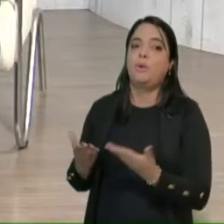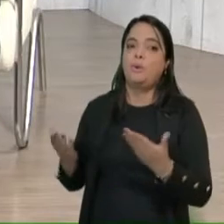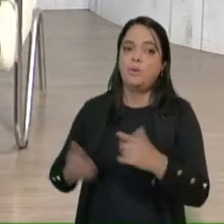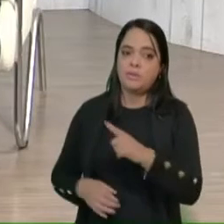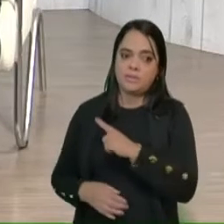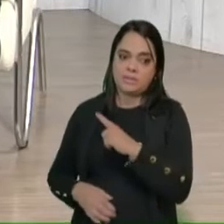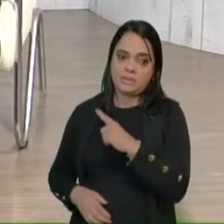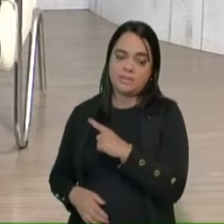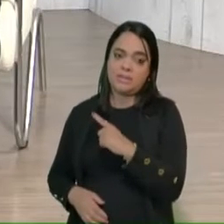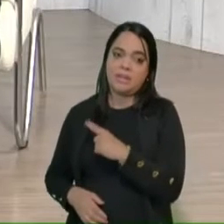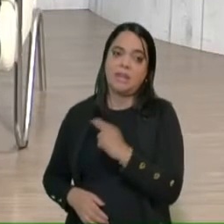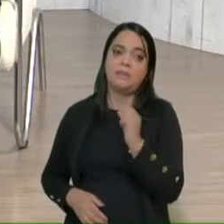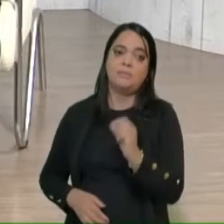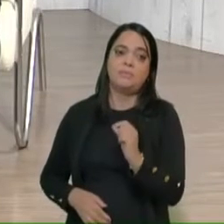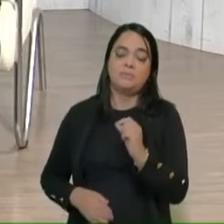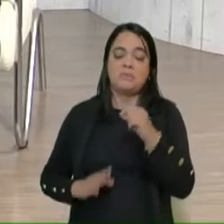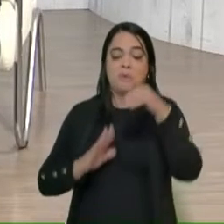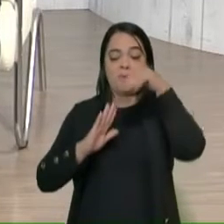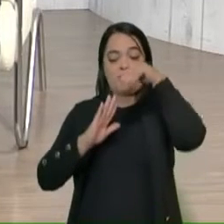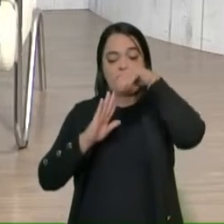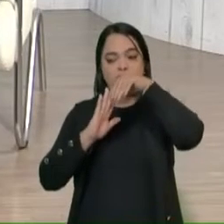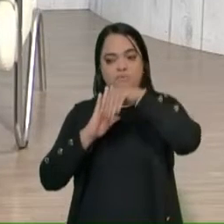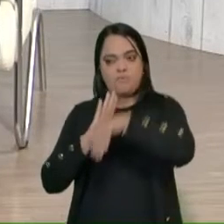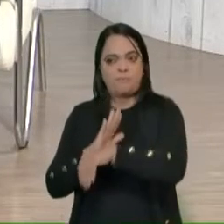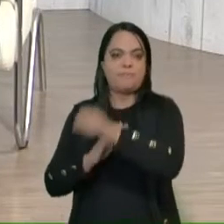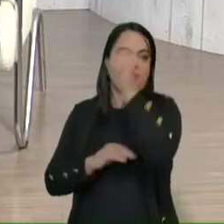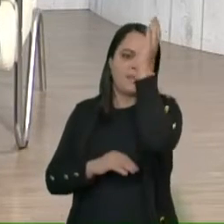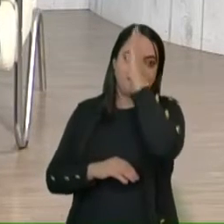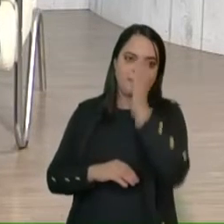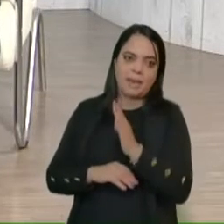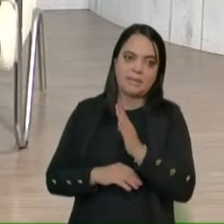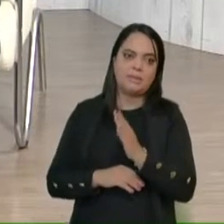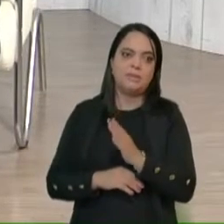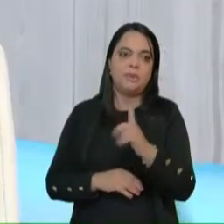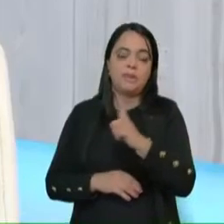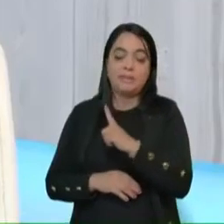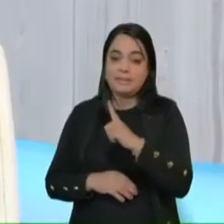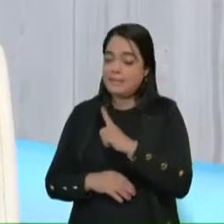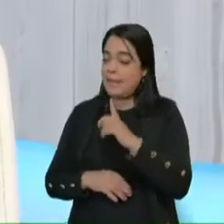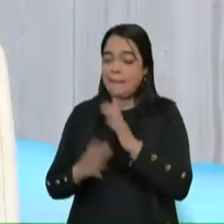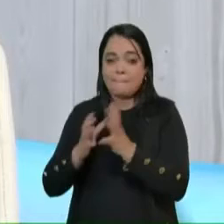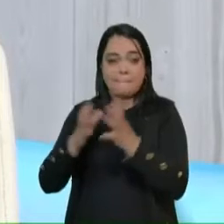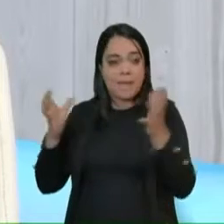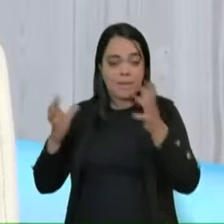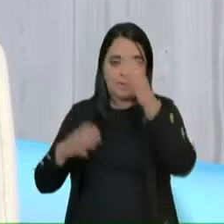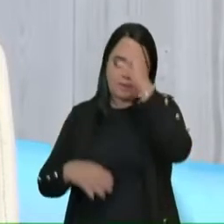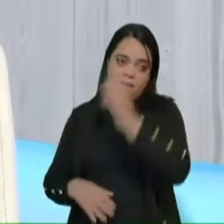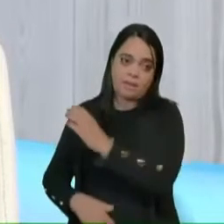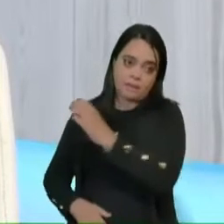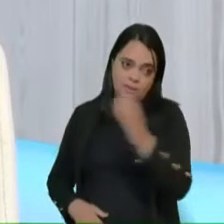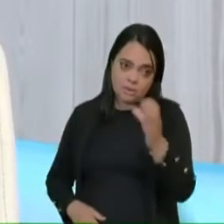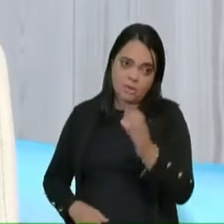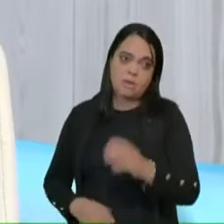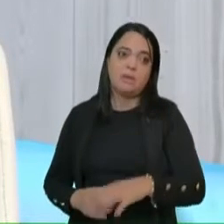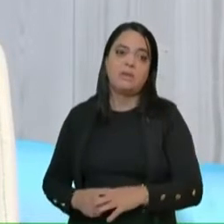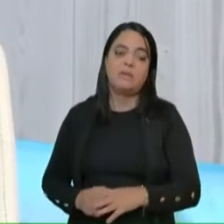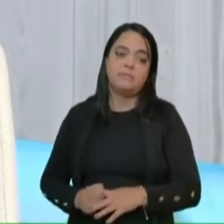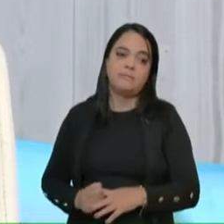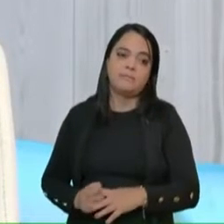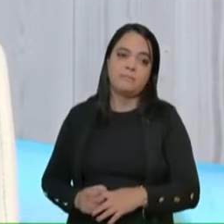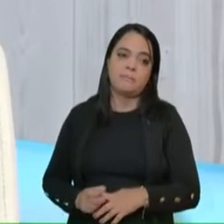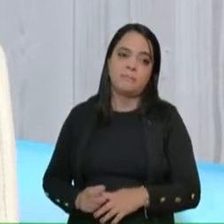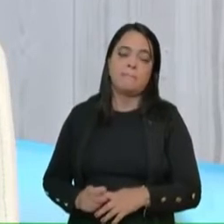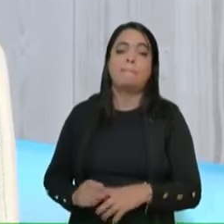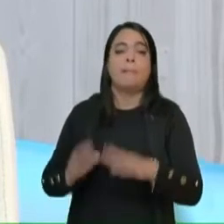temos estamos passando por um declínio muito grande né O Brasil é predominantemente católico ainda segundo os dados do IBGE mas